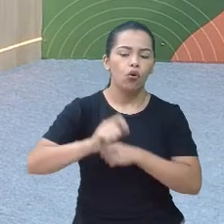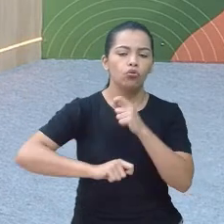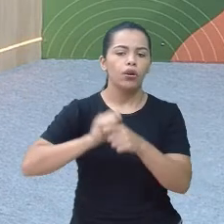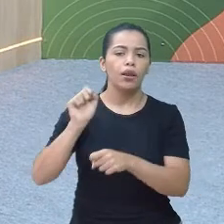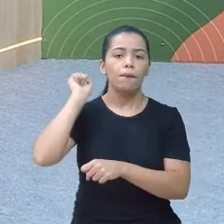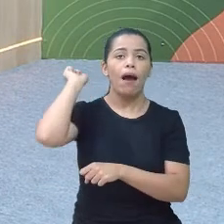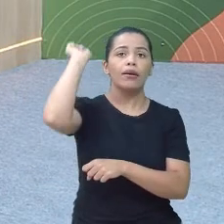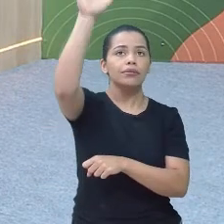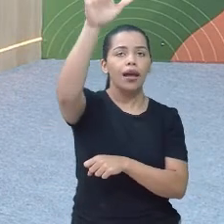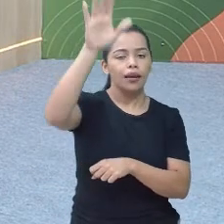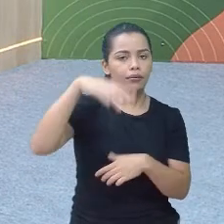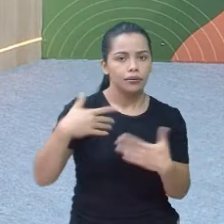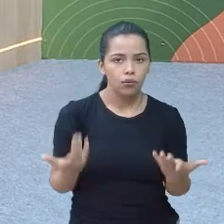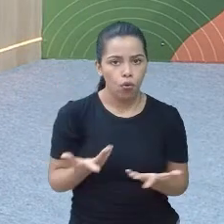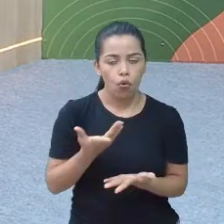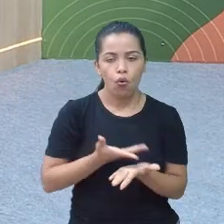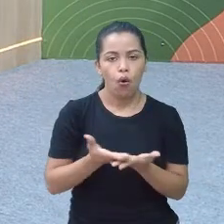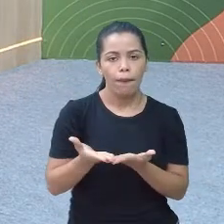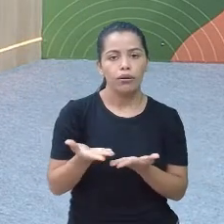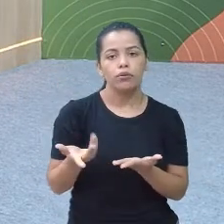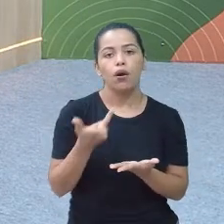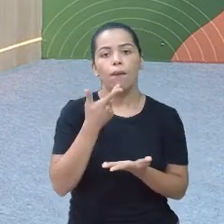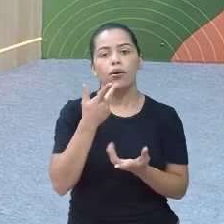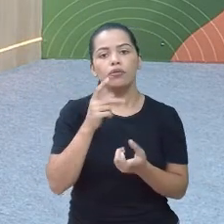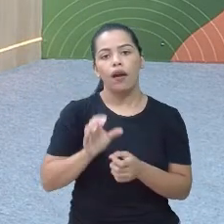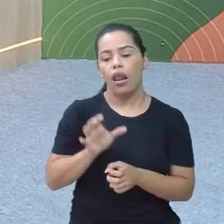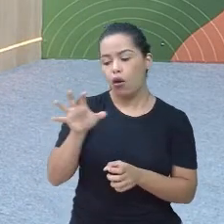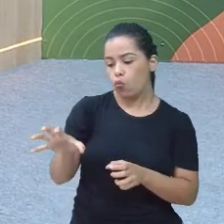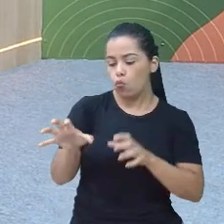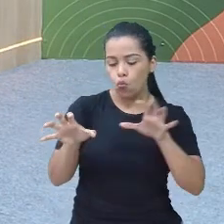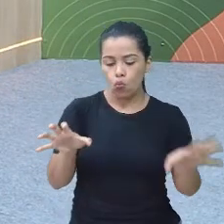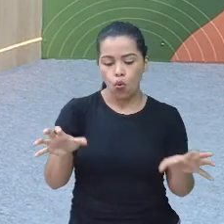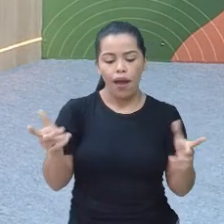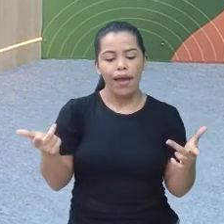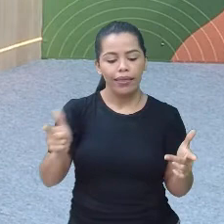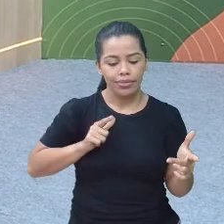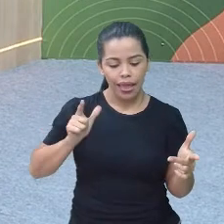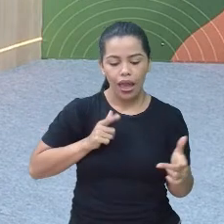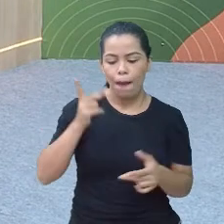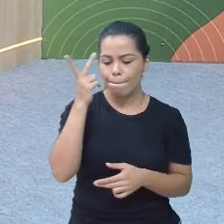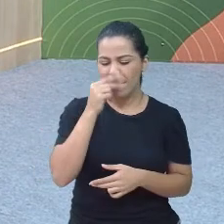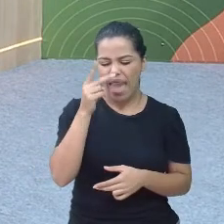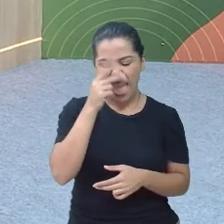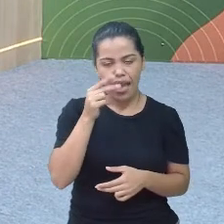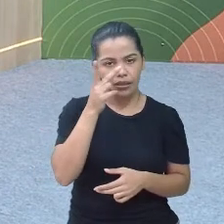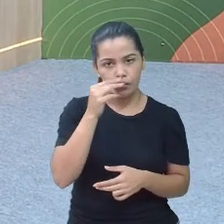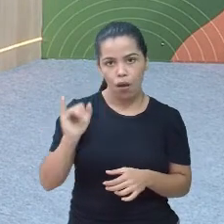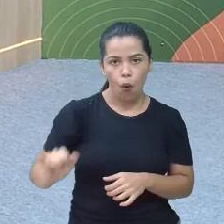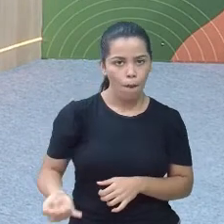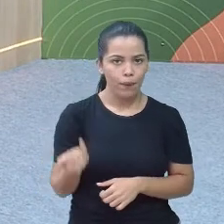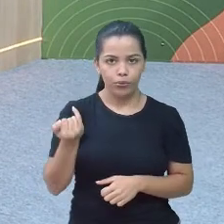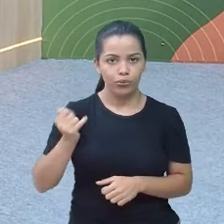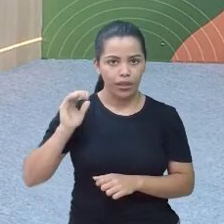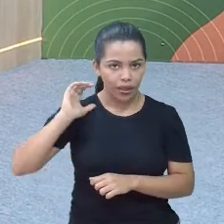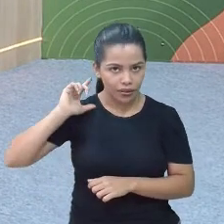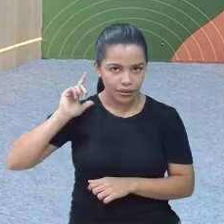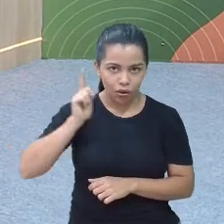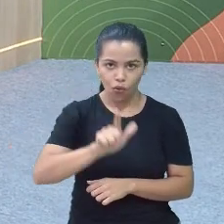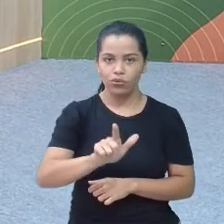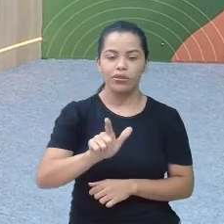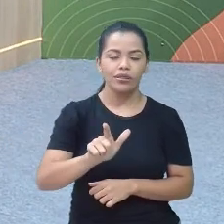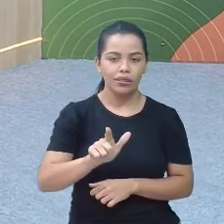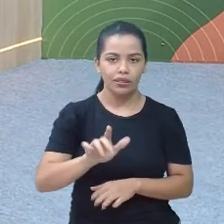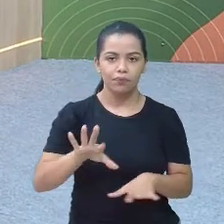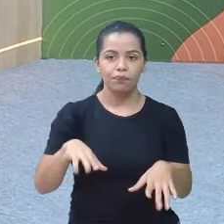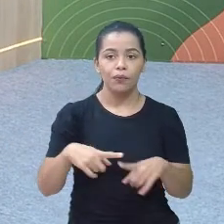inicialmente eu posso dizer que os dois times têm a mesma chance de vencer, bom? Só que quando você começa a analisar